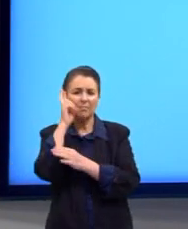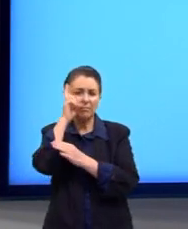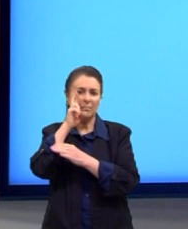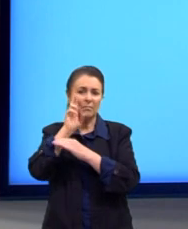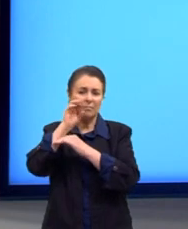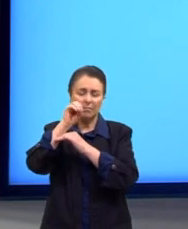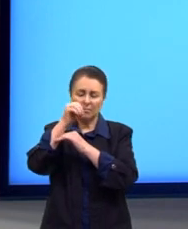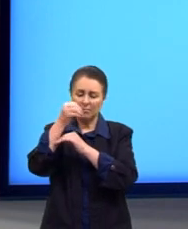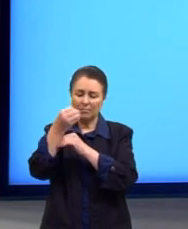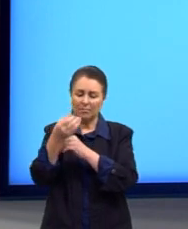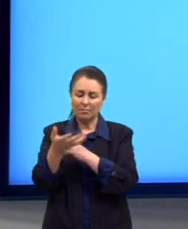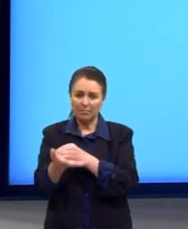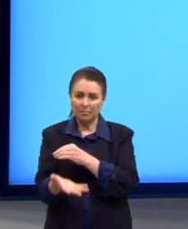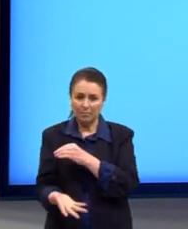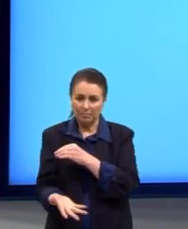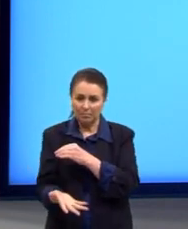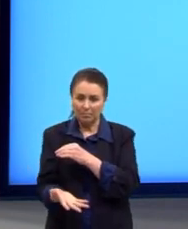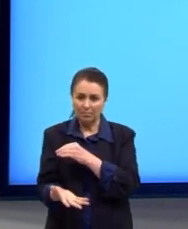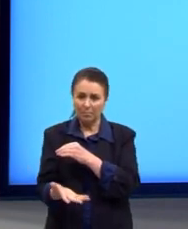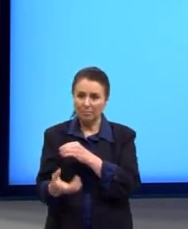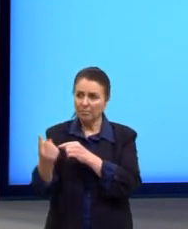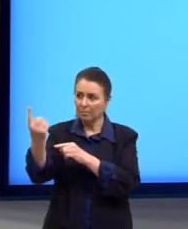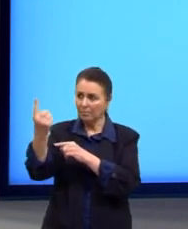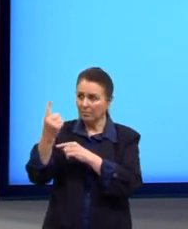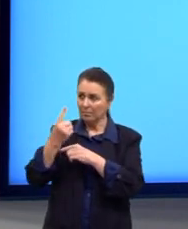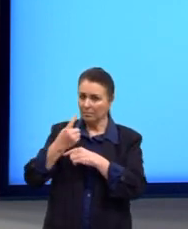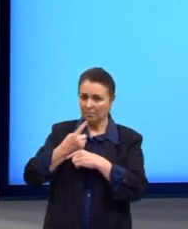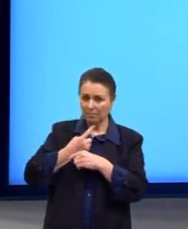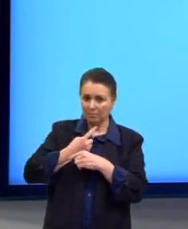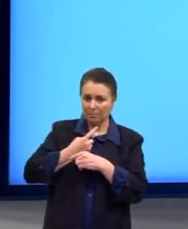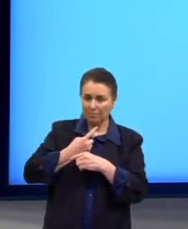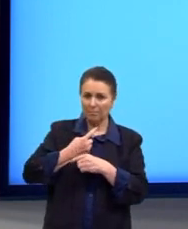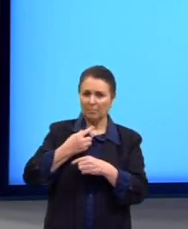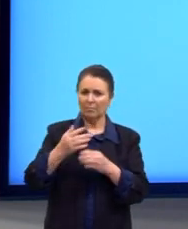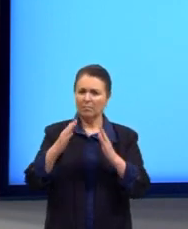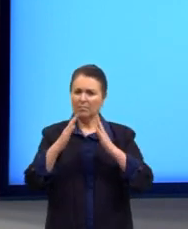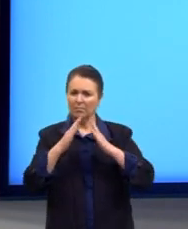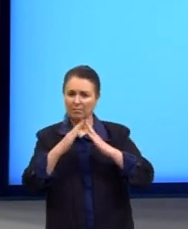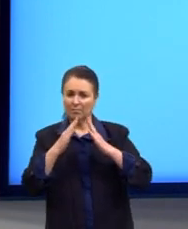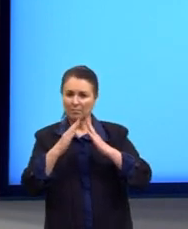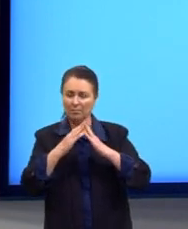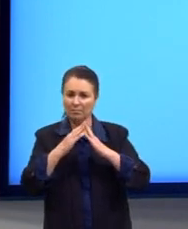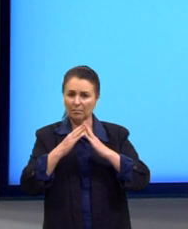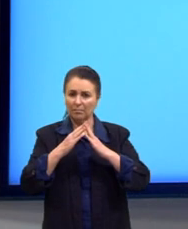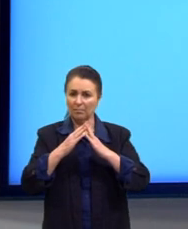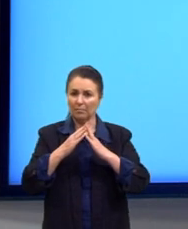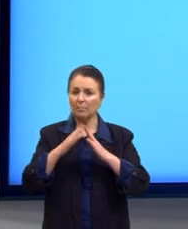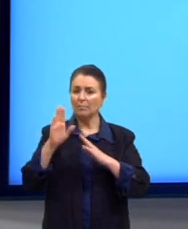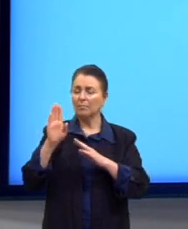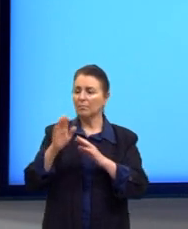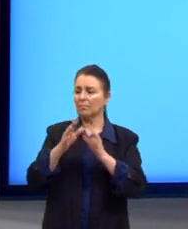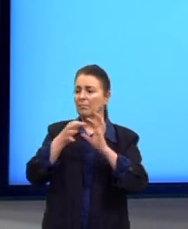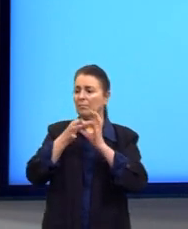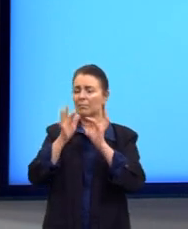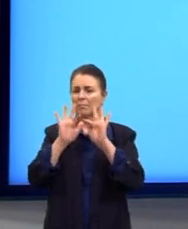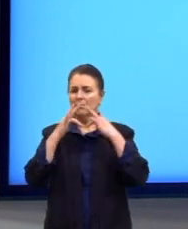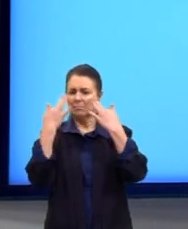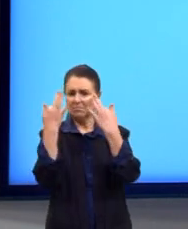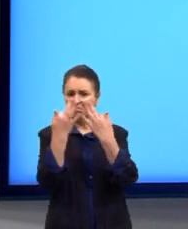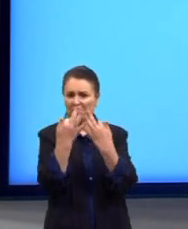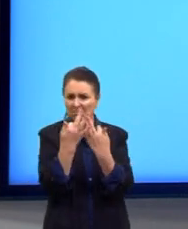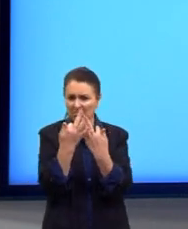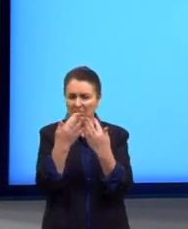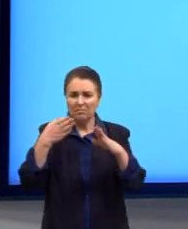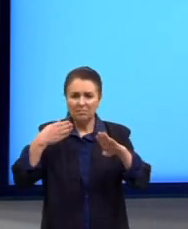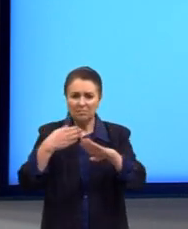quando eu vim da Minha Terra despedida para antaia para ensaiada eu entrei